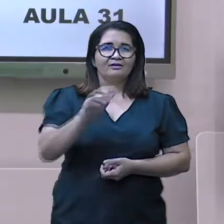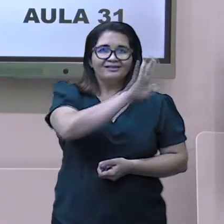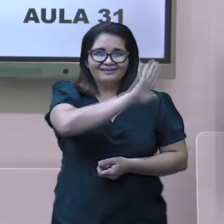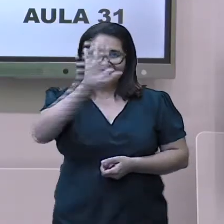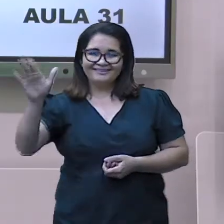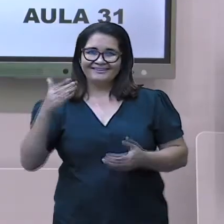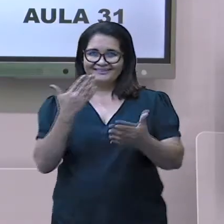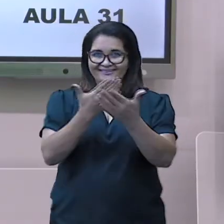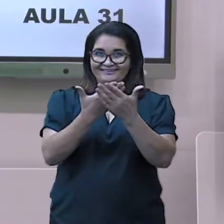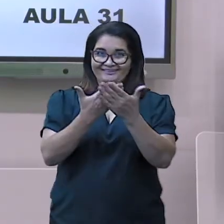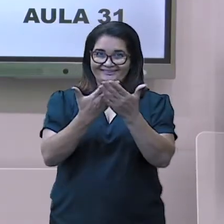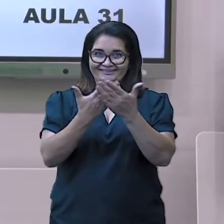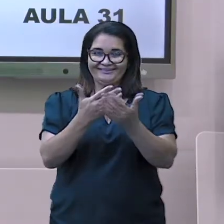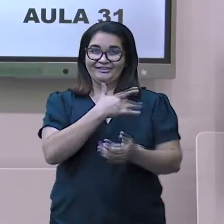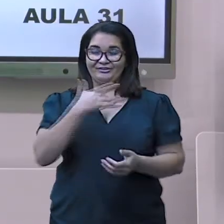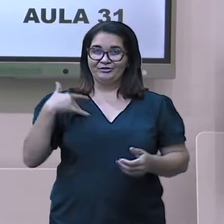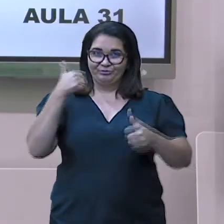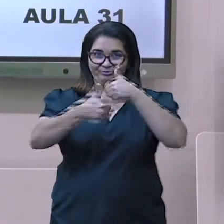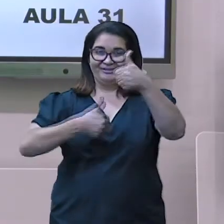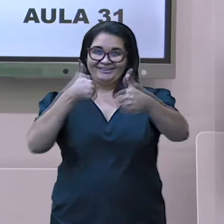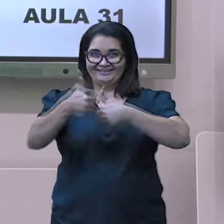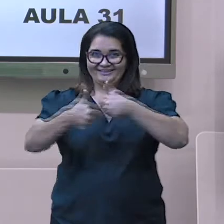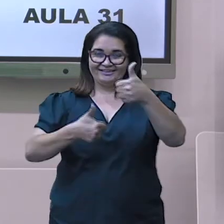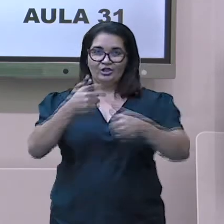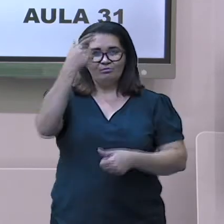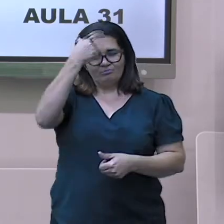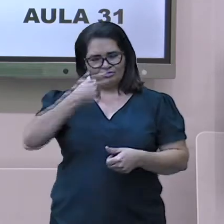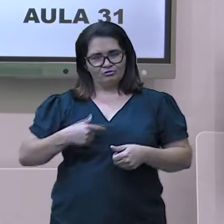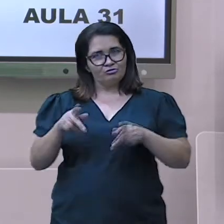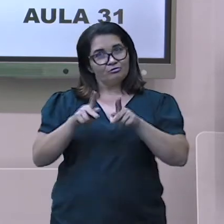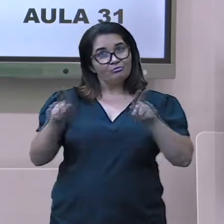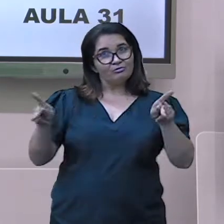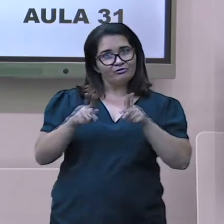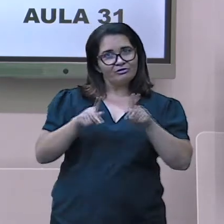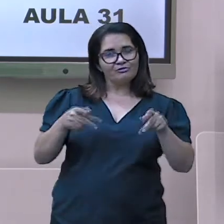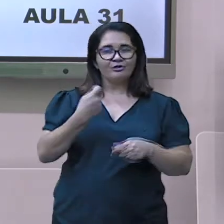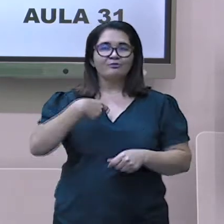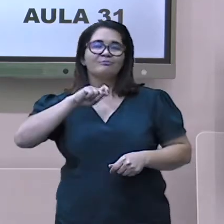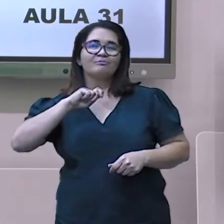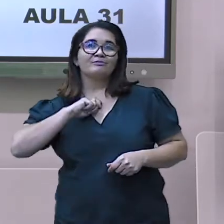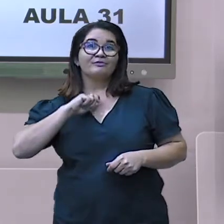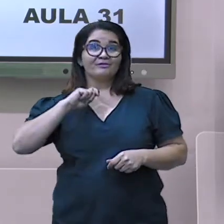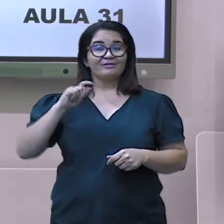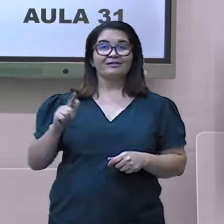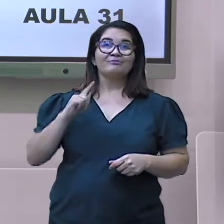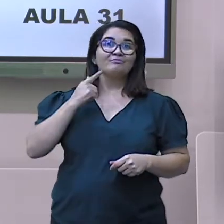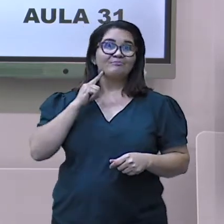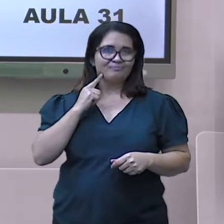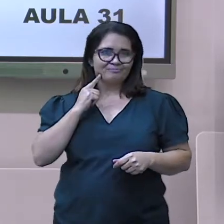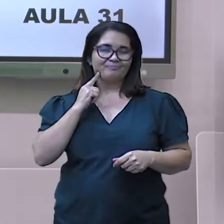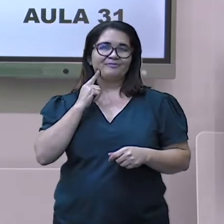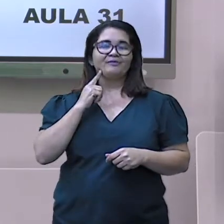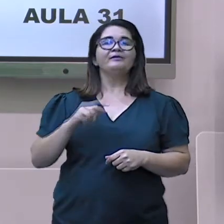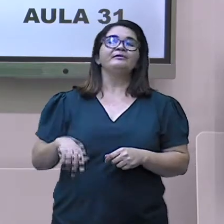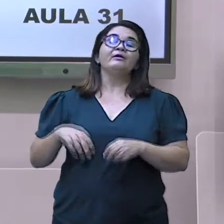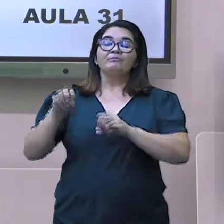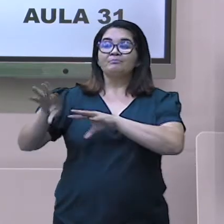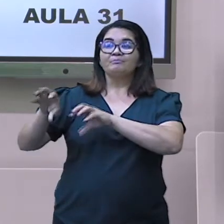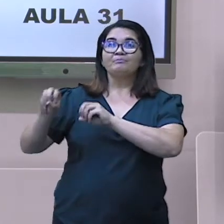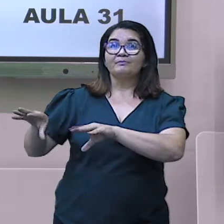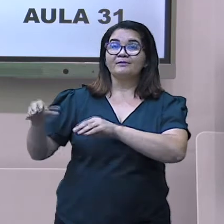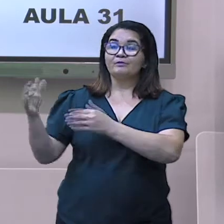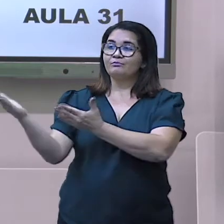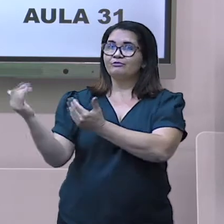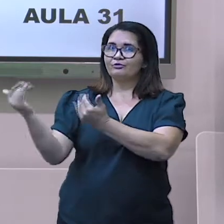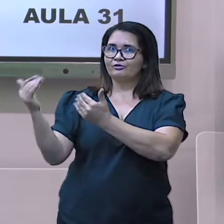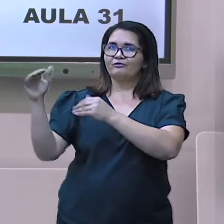Olá, estudantes! Tudo bem? Sou a professora Gisele, da Educação de Jovens e Adultos. Hoje, na